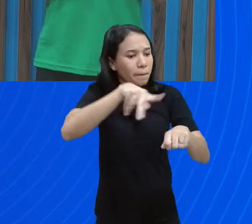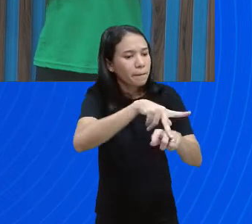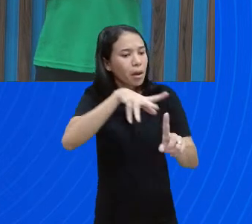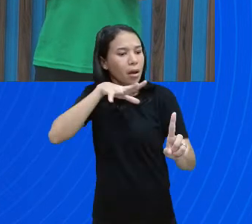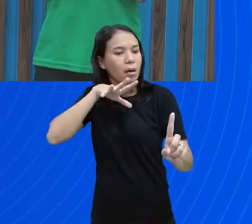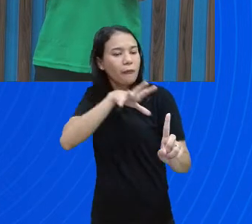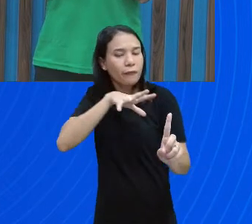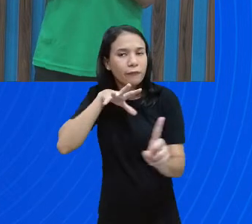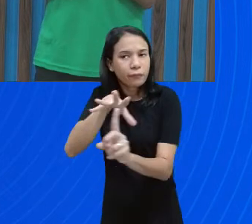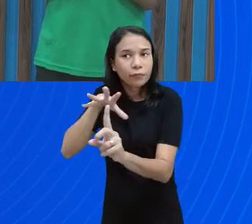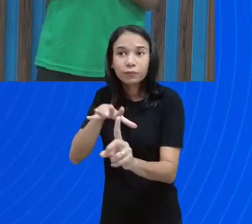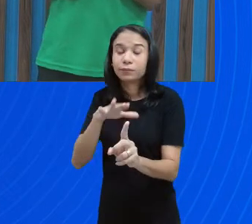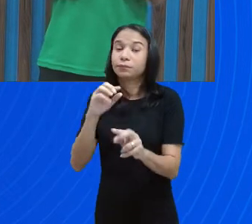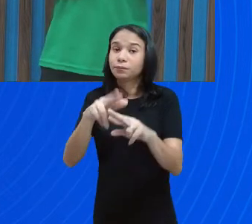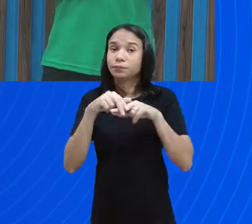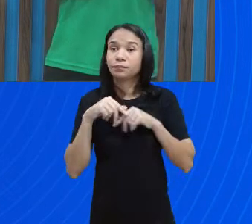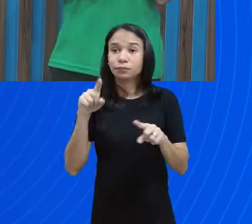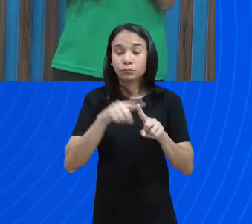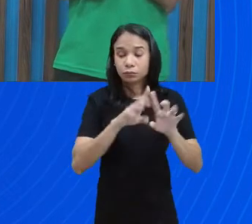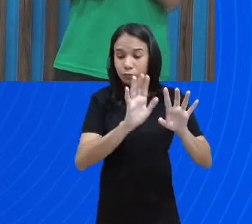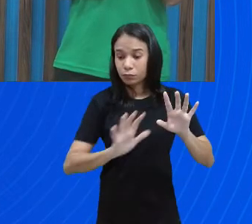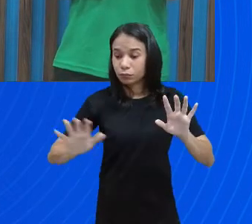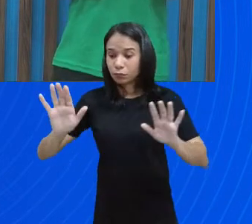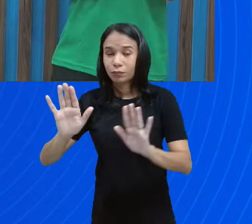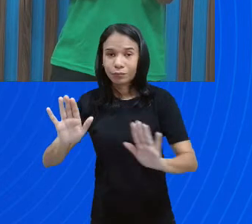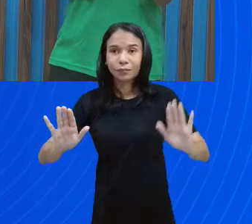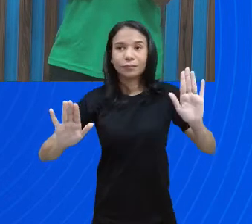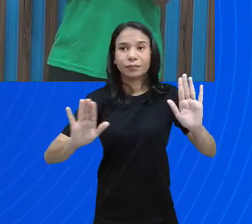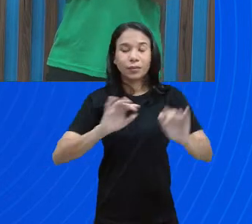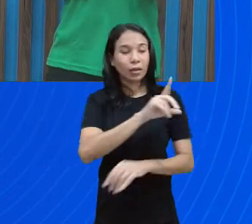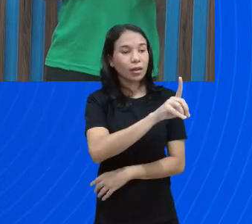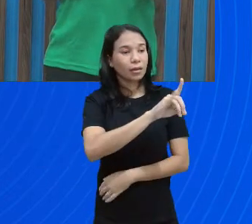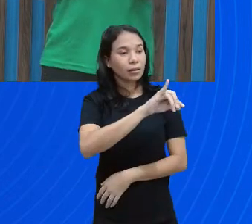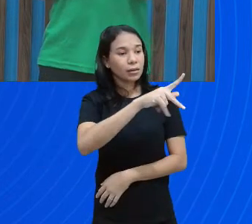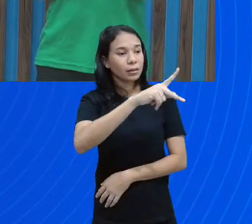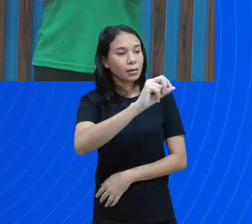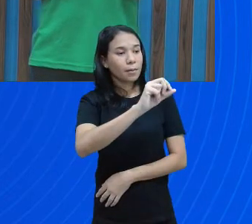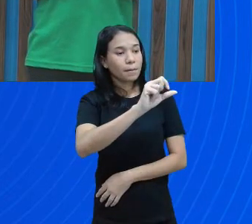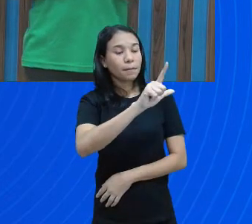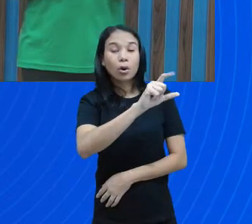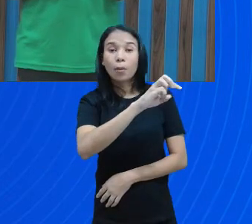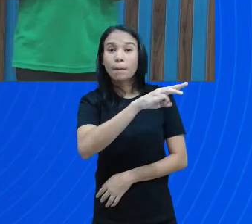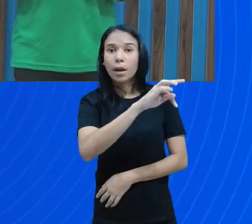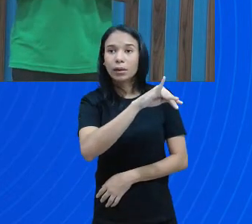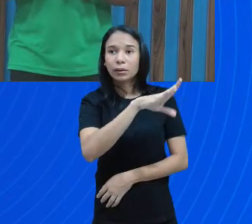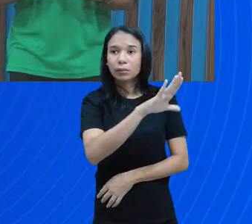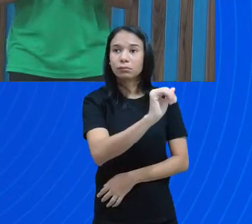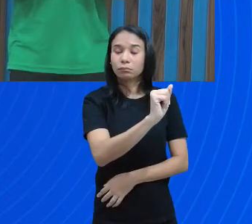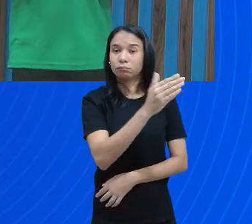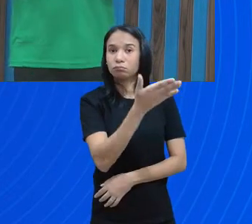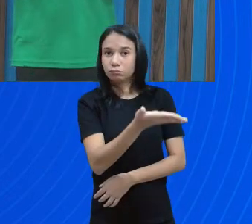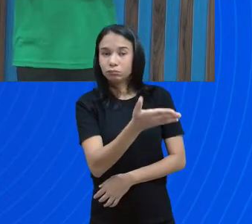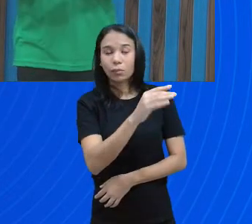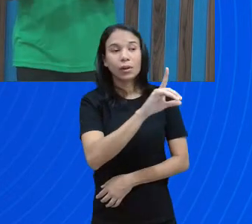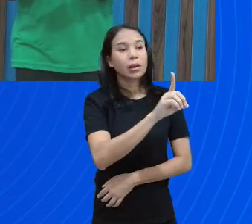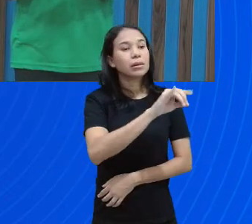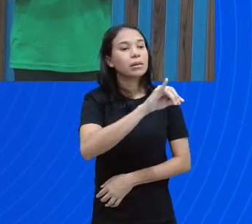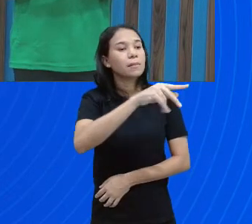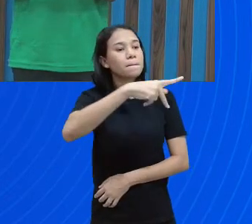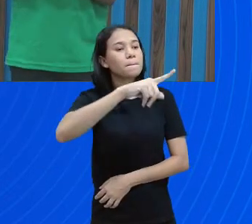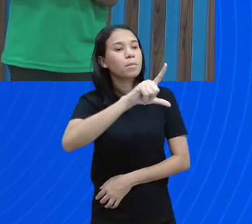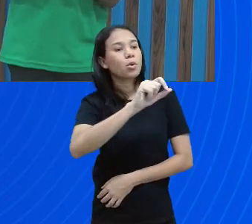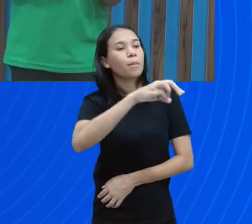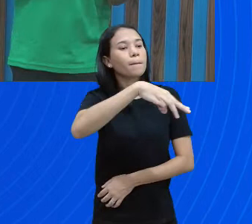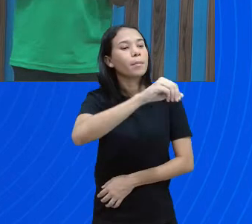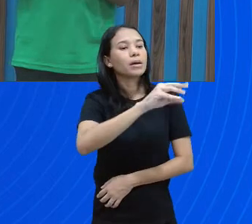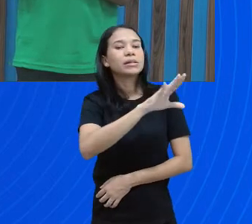território. E tem duas maneiras de fazer isso. A maneira diplomática, né? Todo mundo já deve ter escutado esse termo, né? Diplomacia,